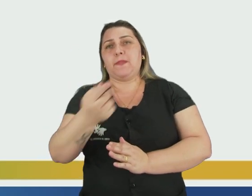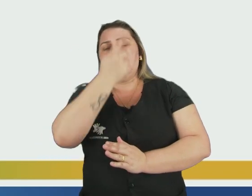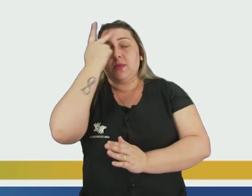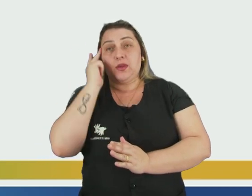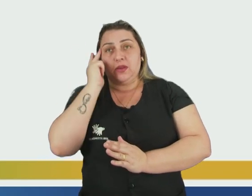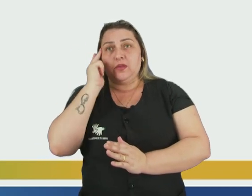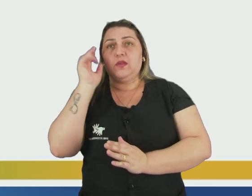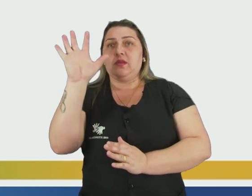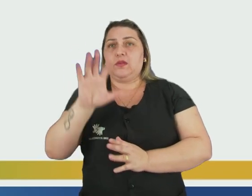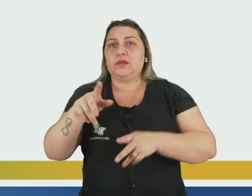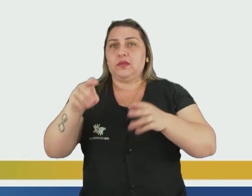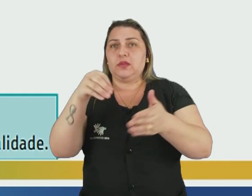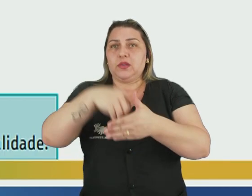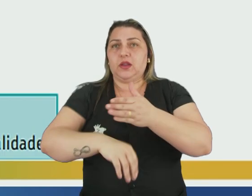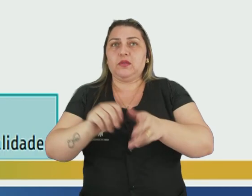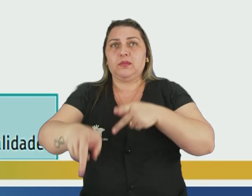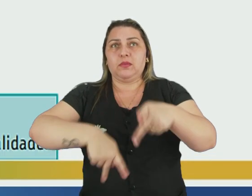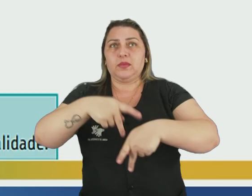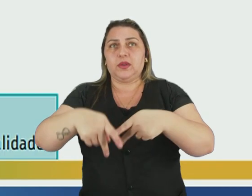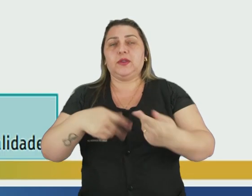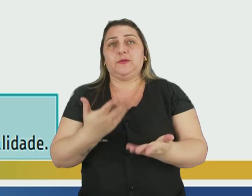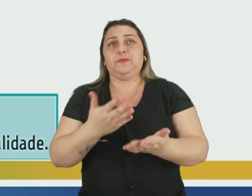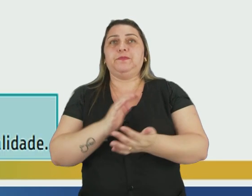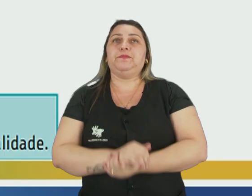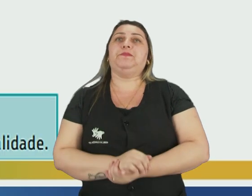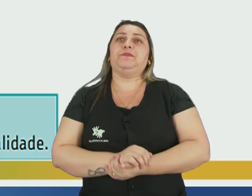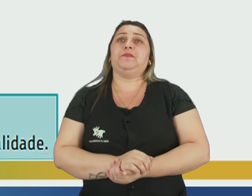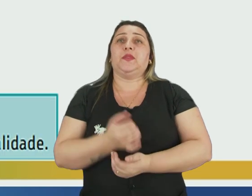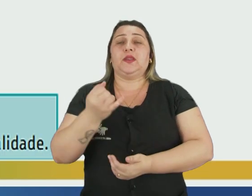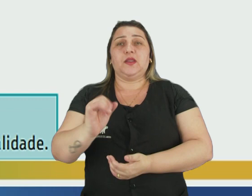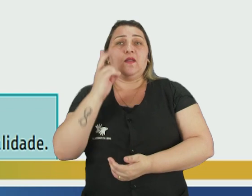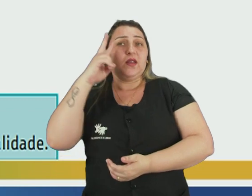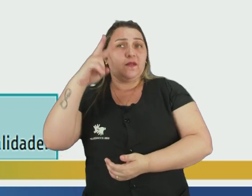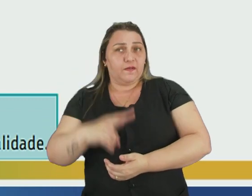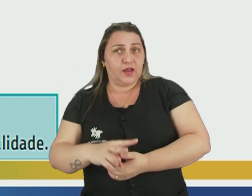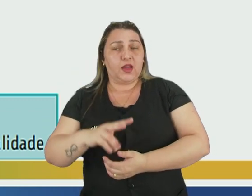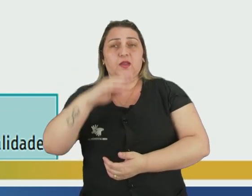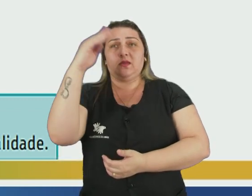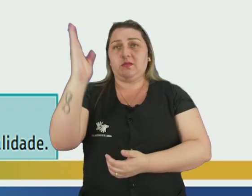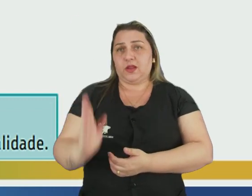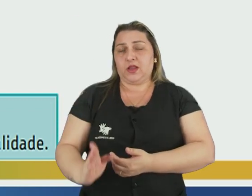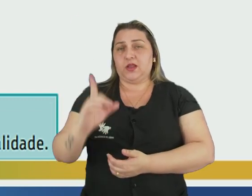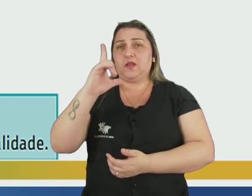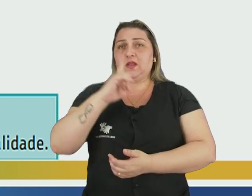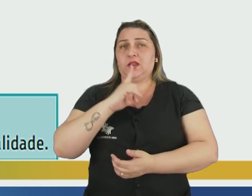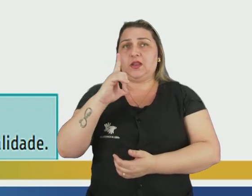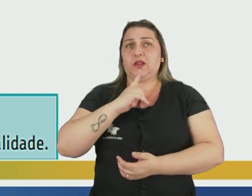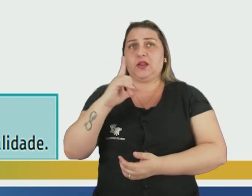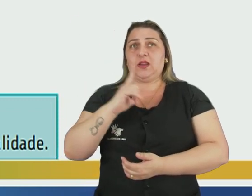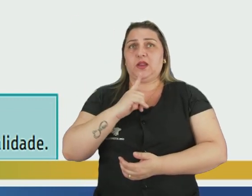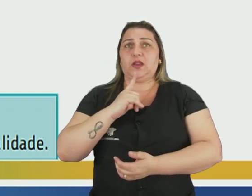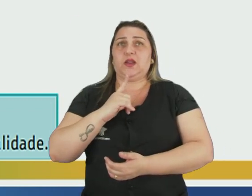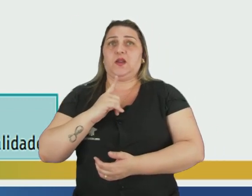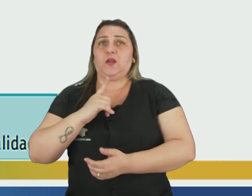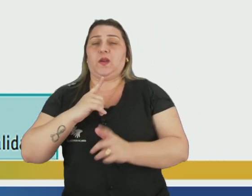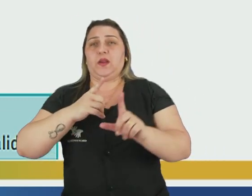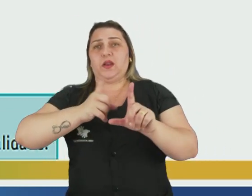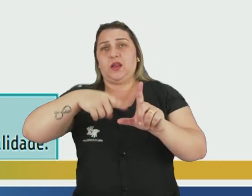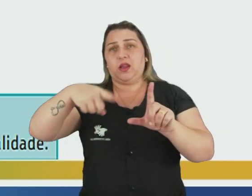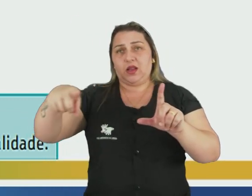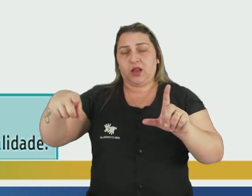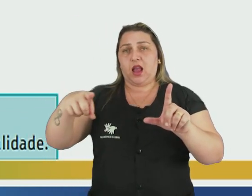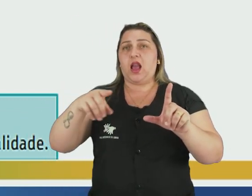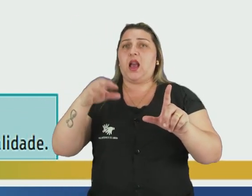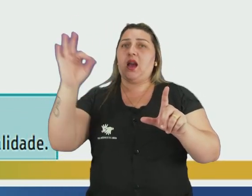numa população. E se você observar, no Brasil, a gente tem em verde nesse gráfico a taxa